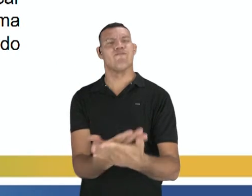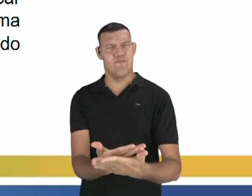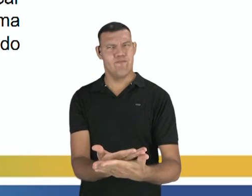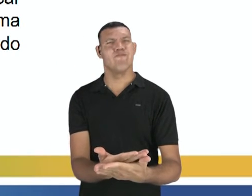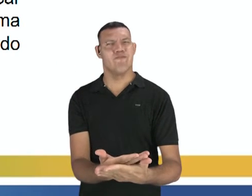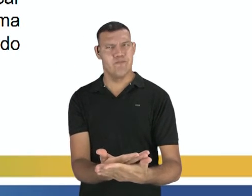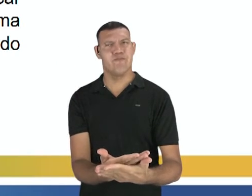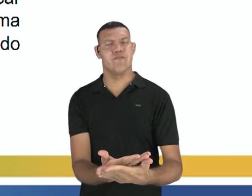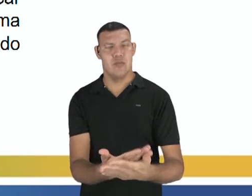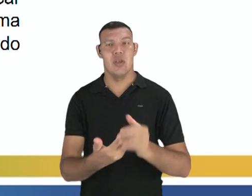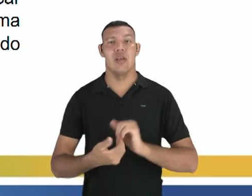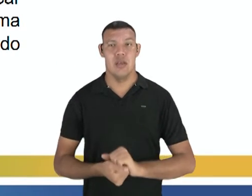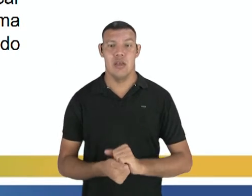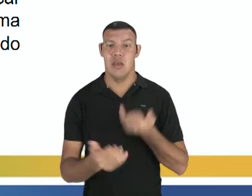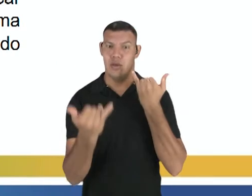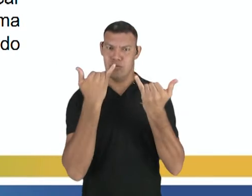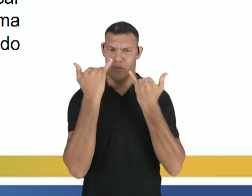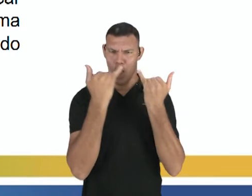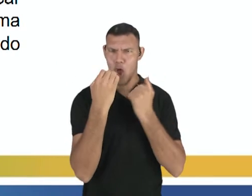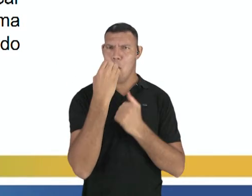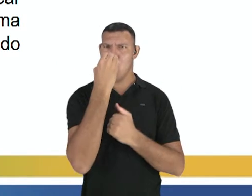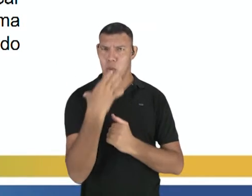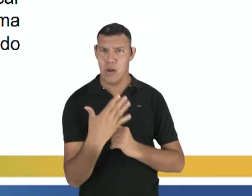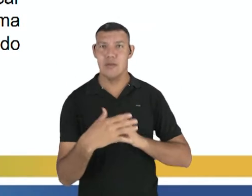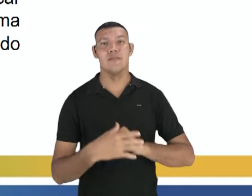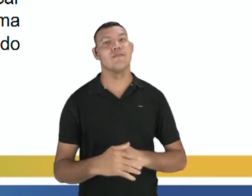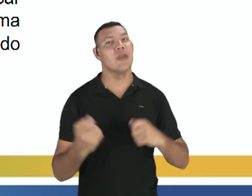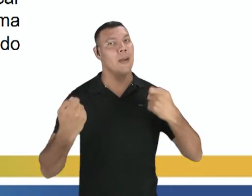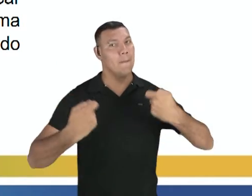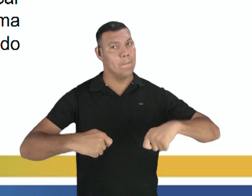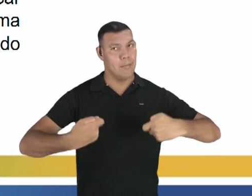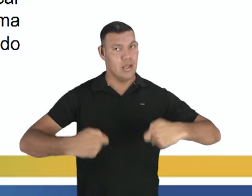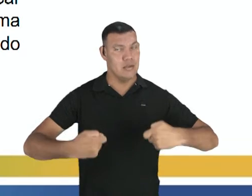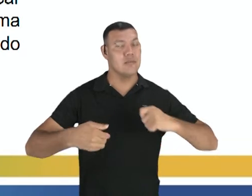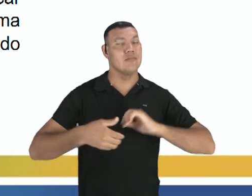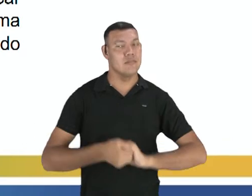aumentar a confiabilidade daquela informação, existe